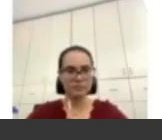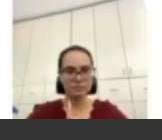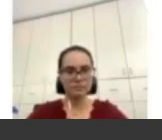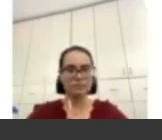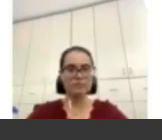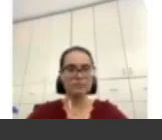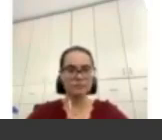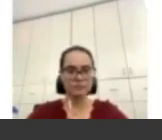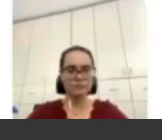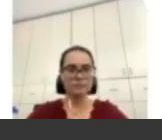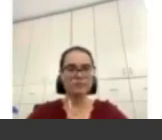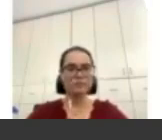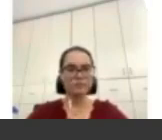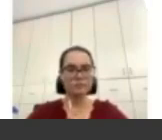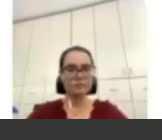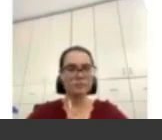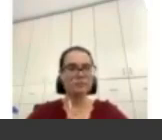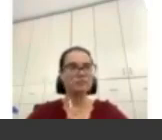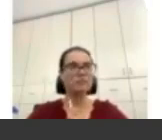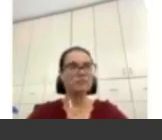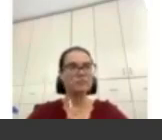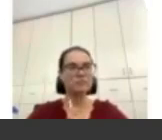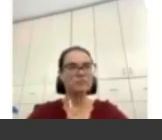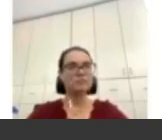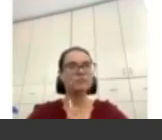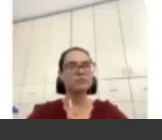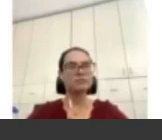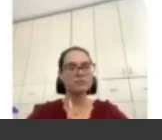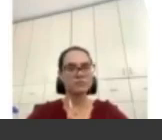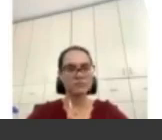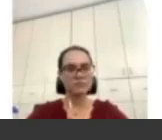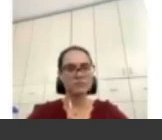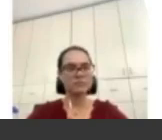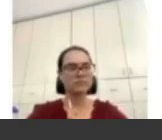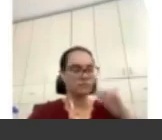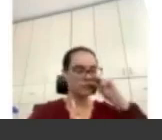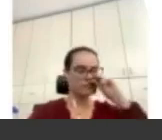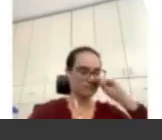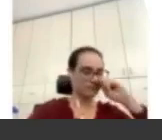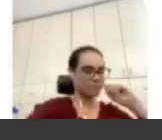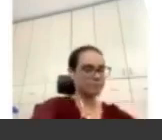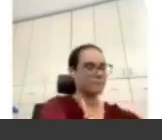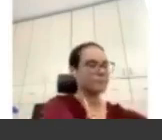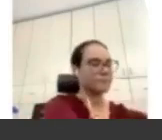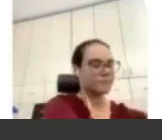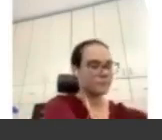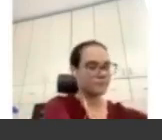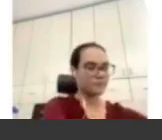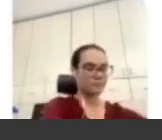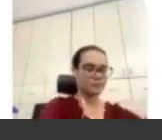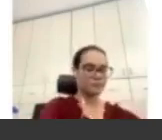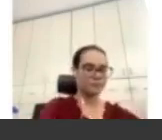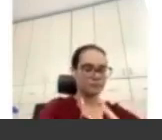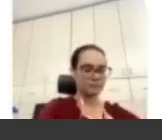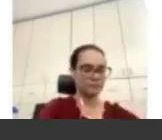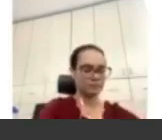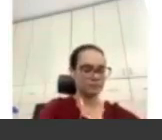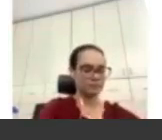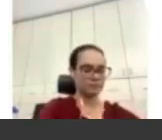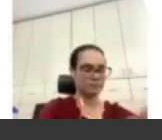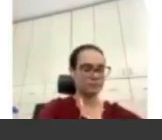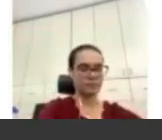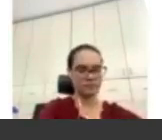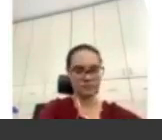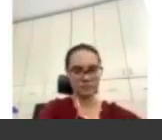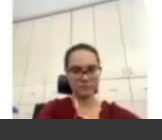assíncrona, que o profissional escreve a mensagem, envia, essa mensagem ela é regulada entre profissionais que vão responder essa